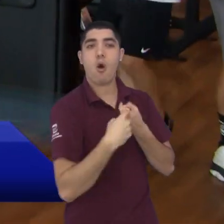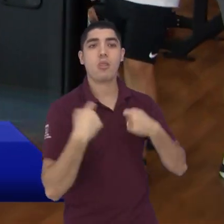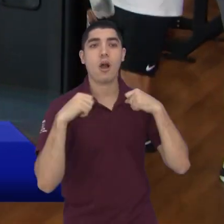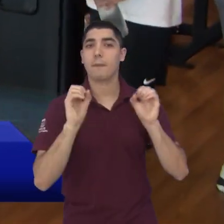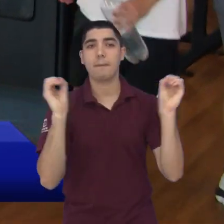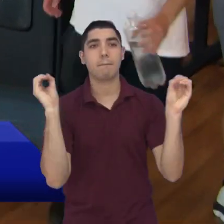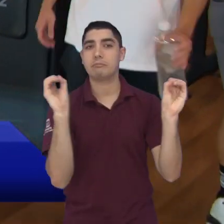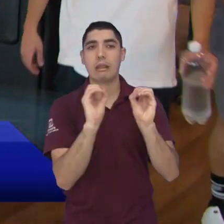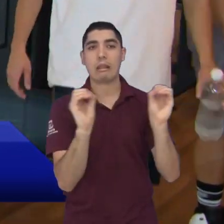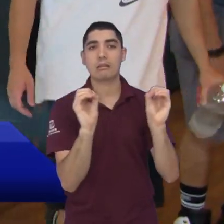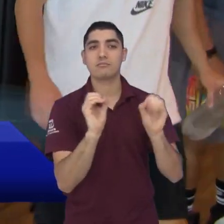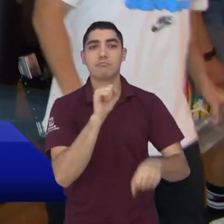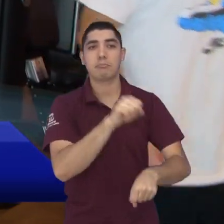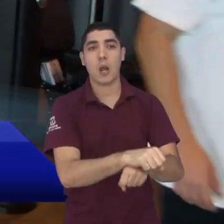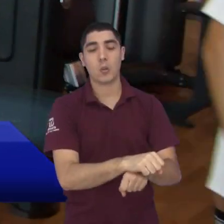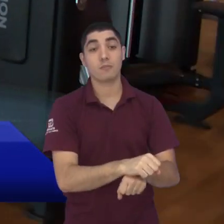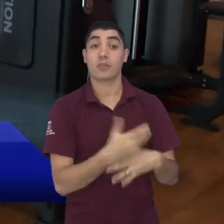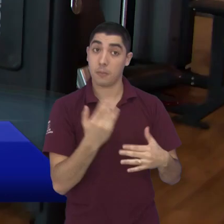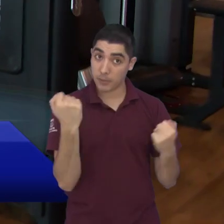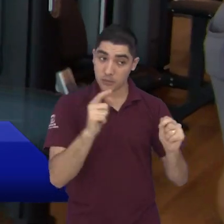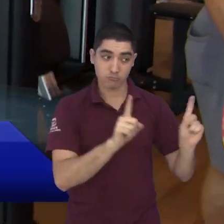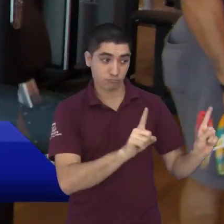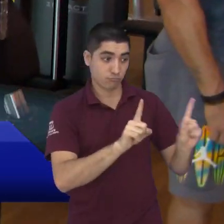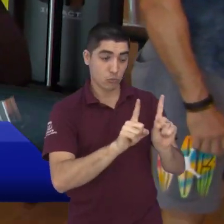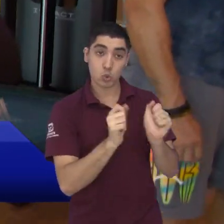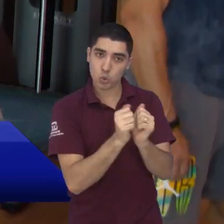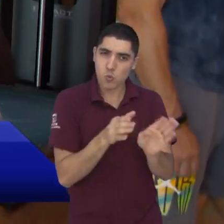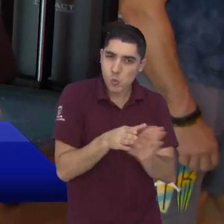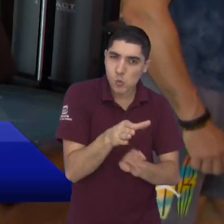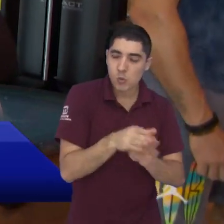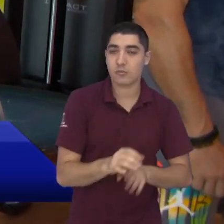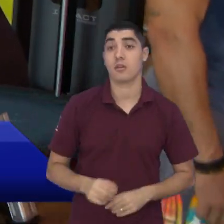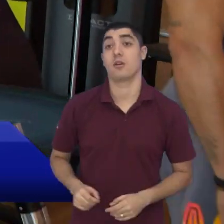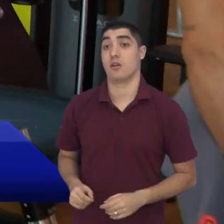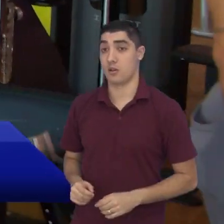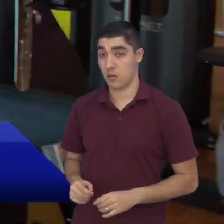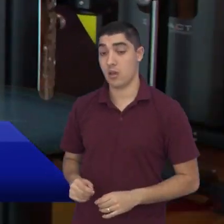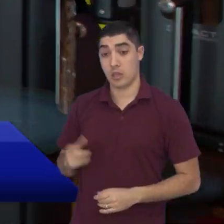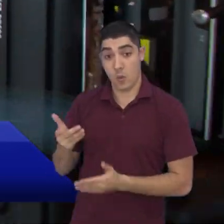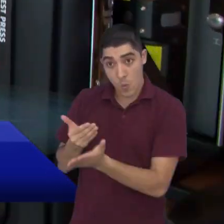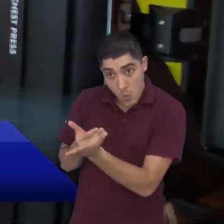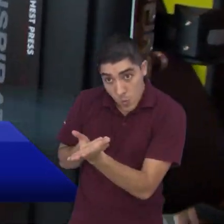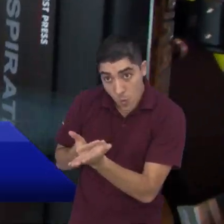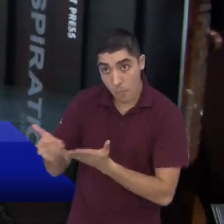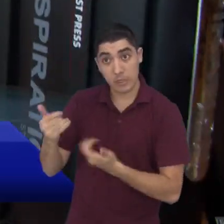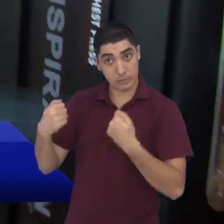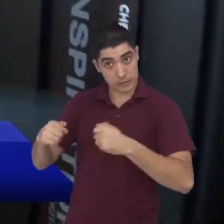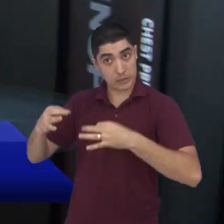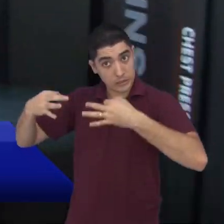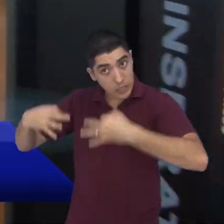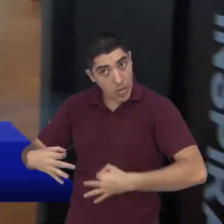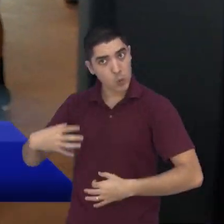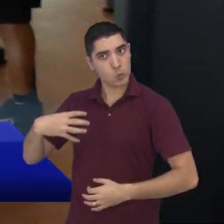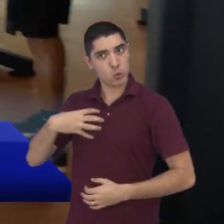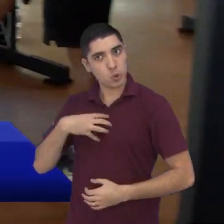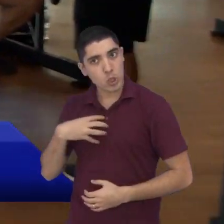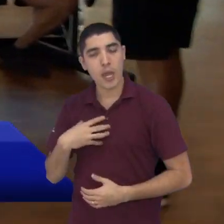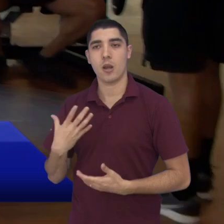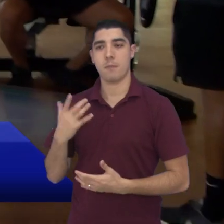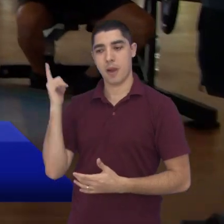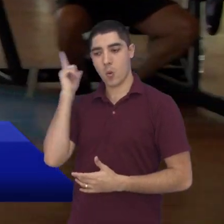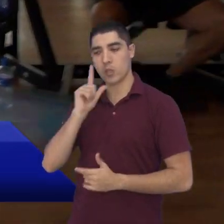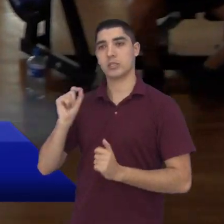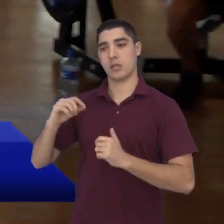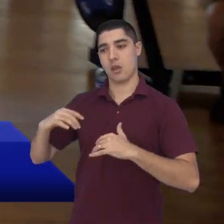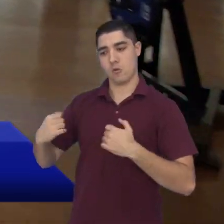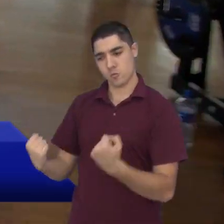machucou então a orientação de como executar é o mais importante e Então na hora de começar tem um jeito certo